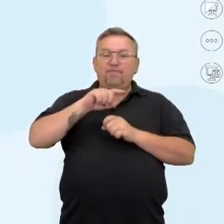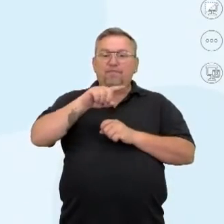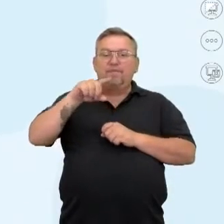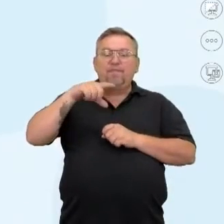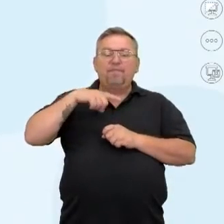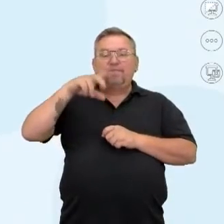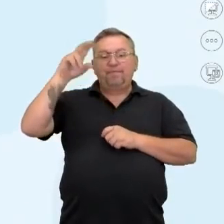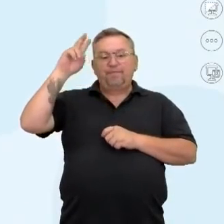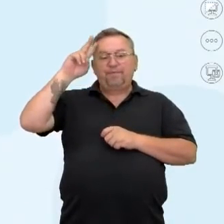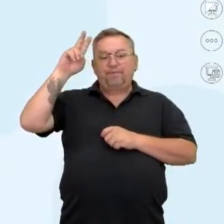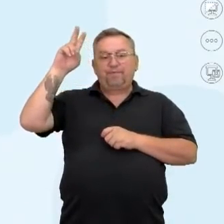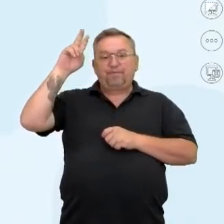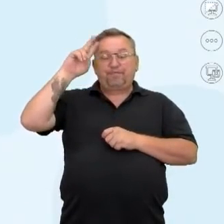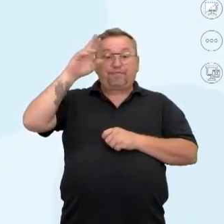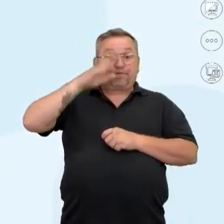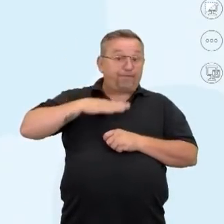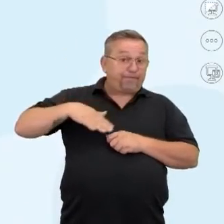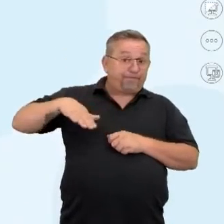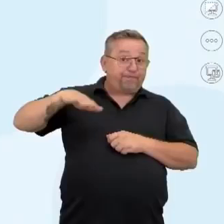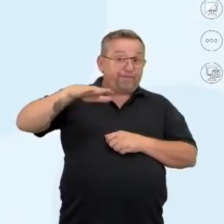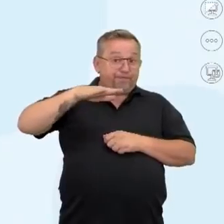têm que lembrar de todas